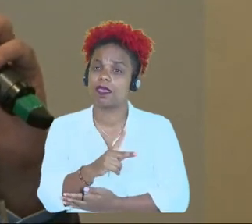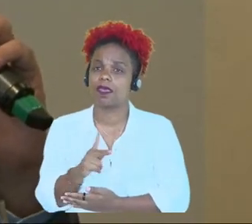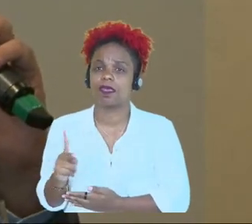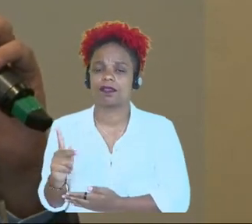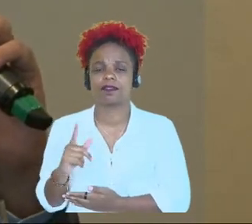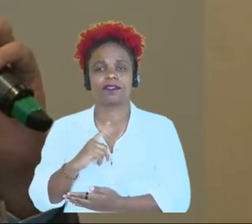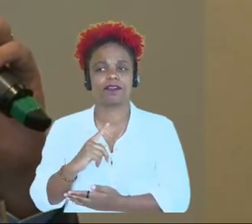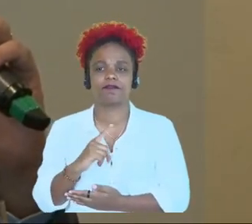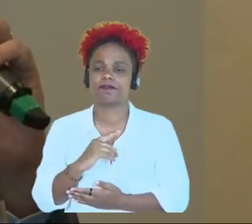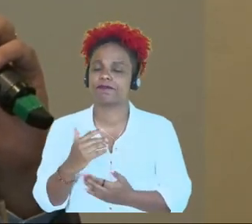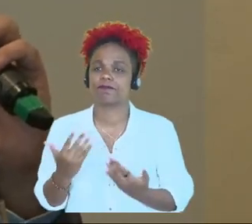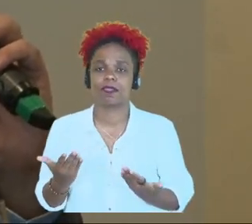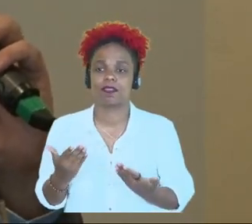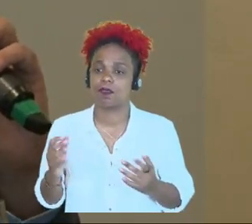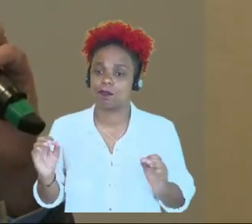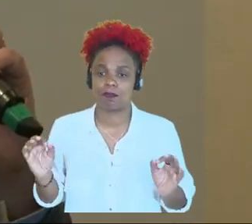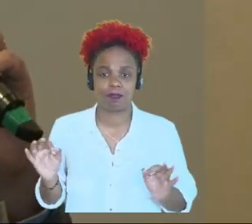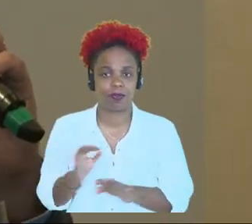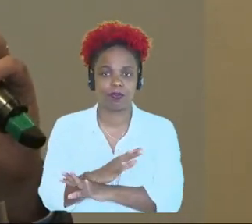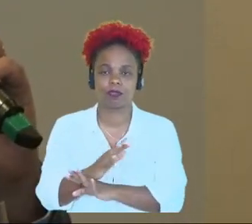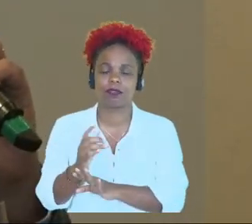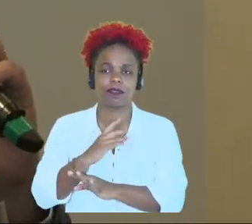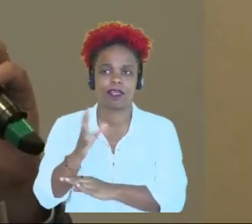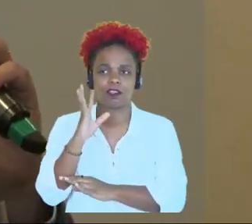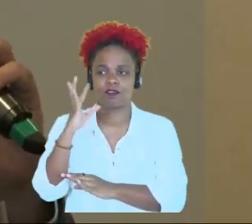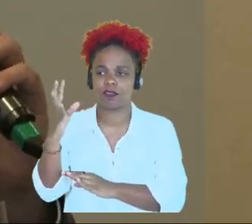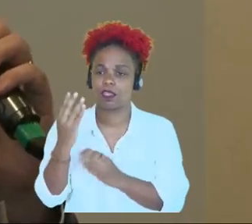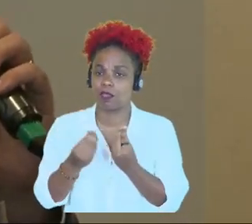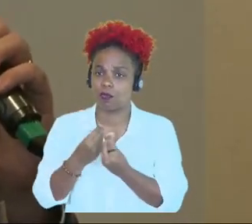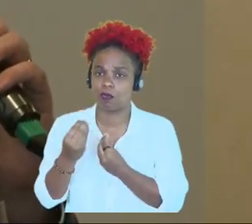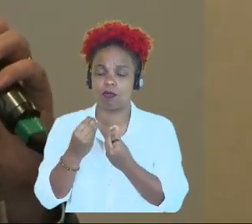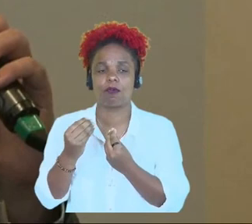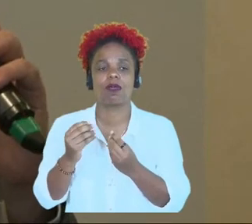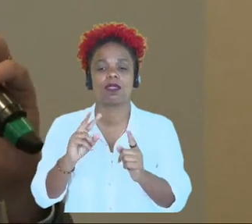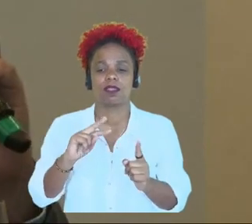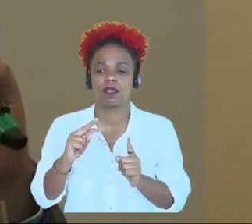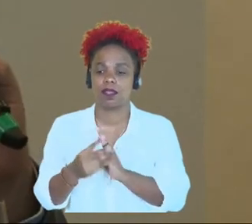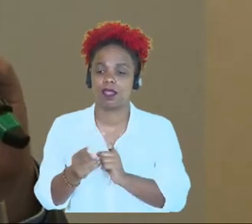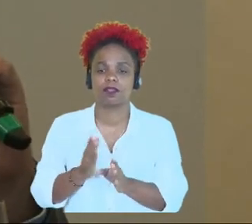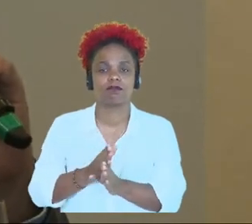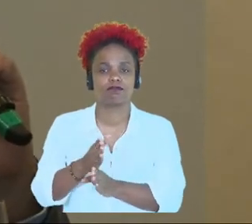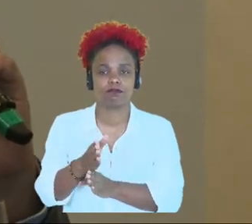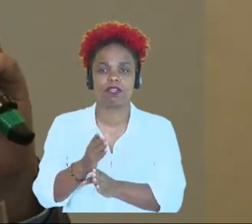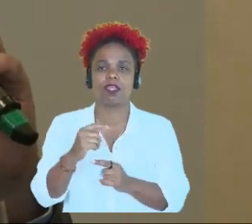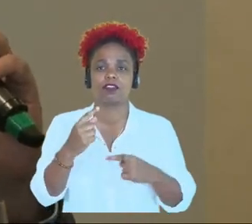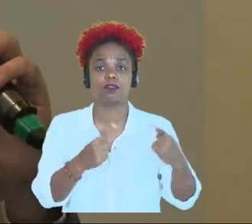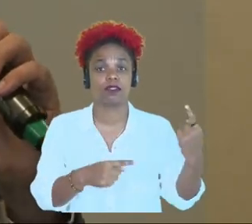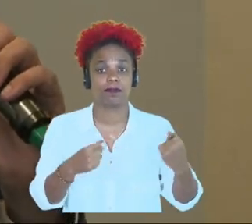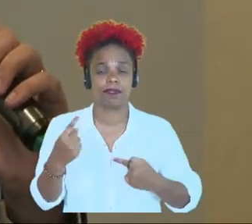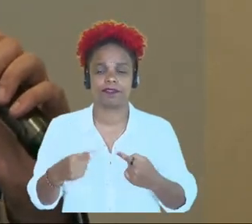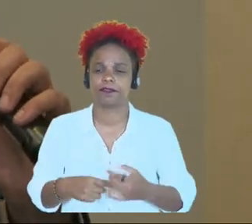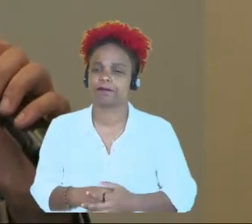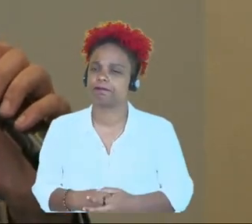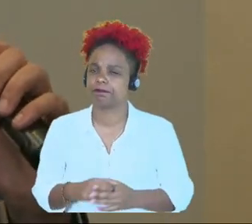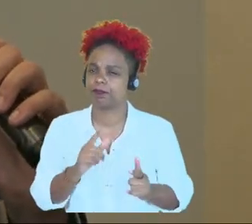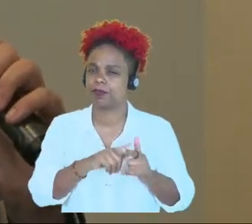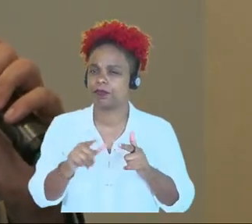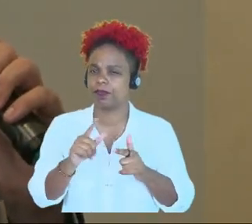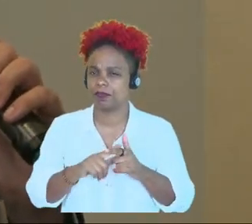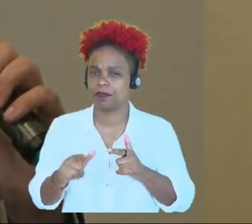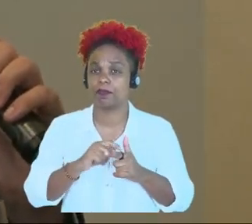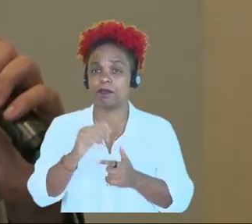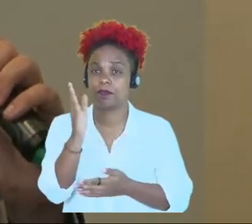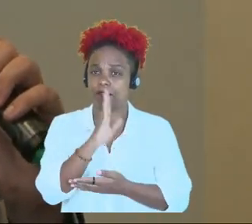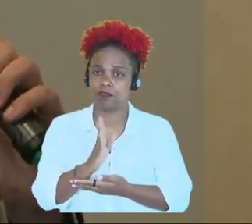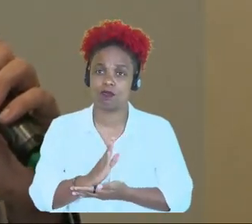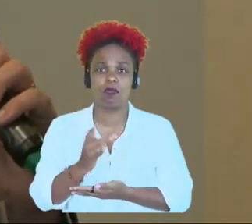pouco eficientes para estabelecer qualquer tipo de parâmetro comum do debate. O grande problema do Brasil, e